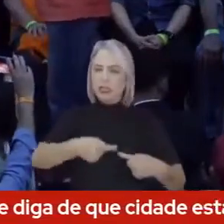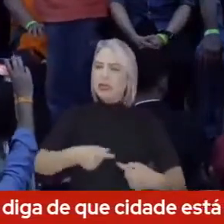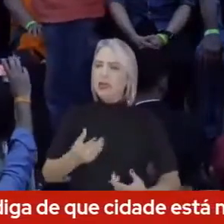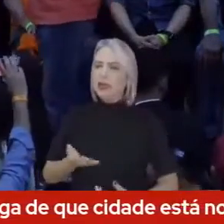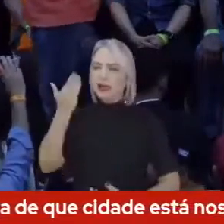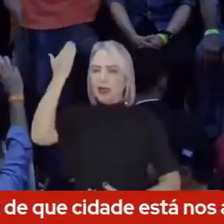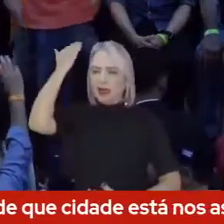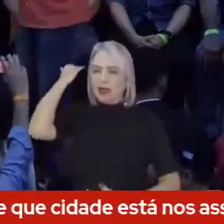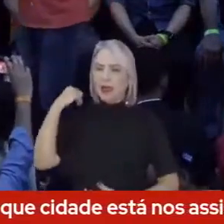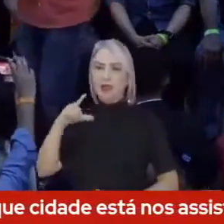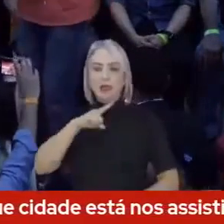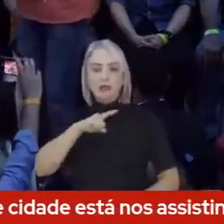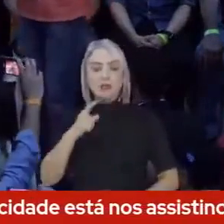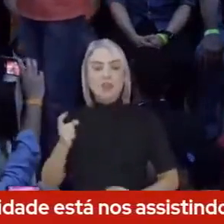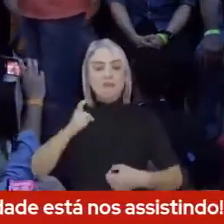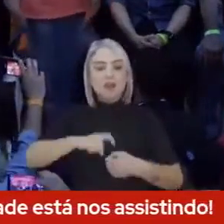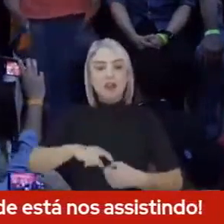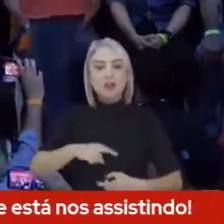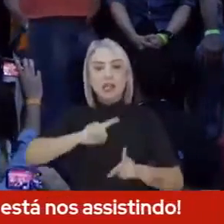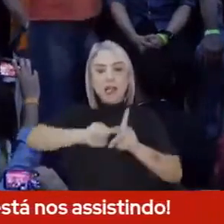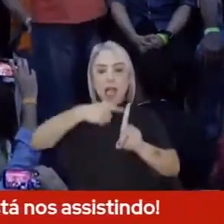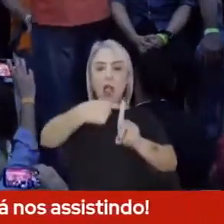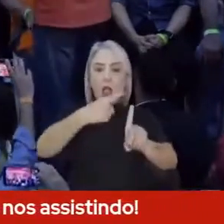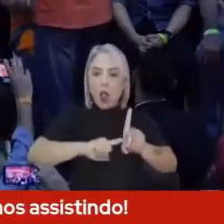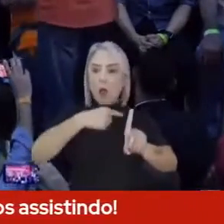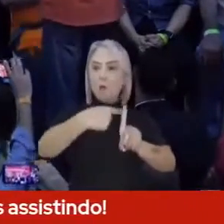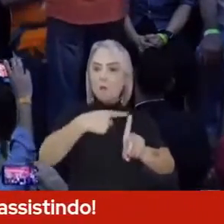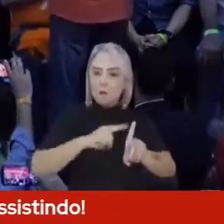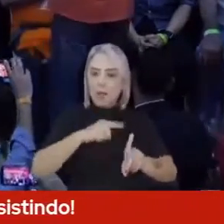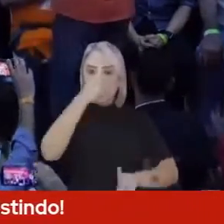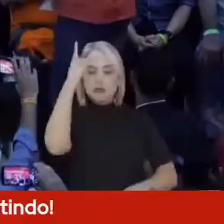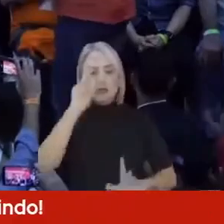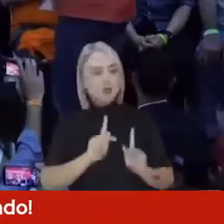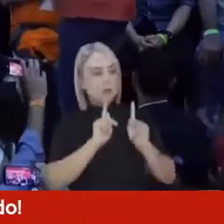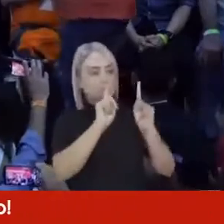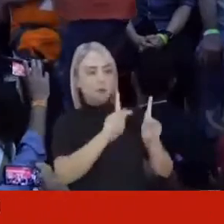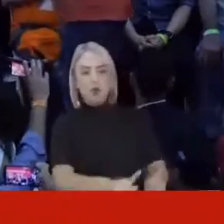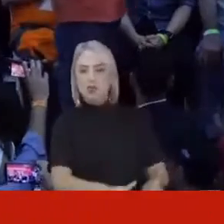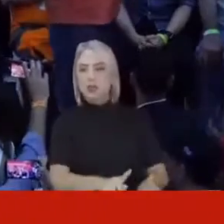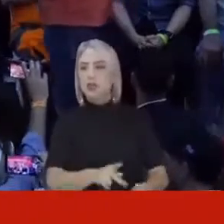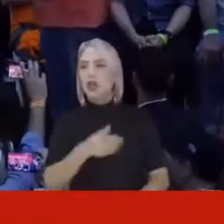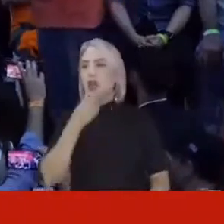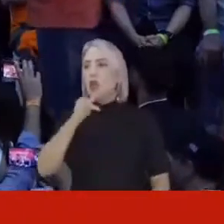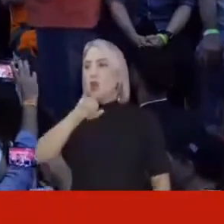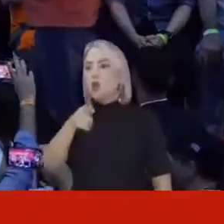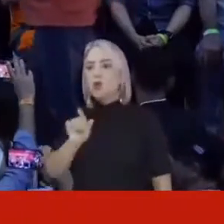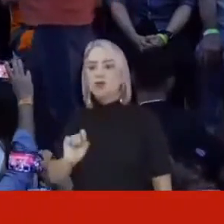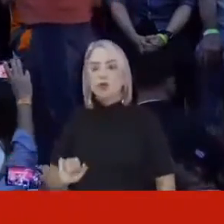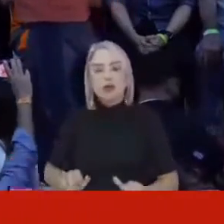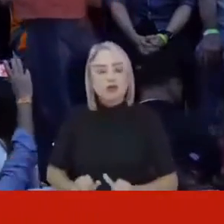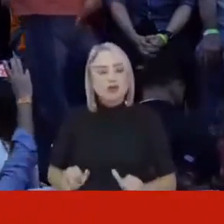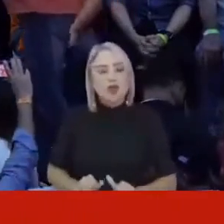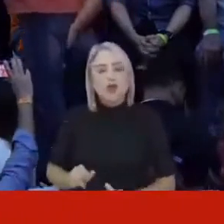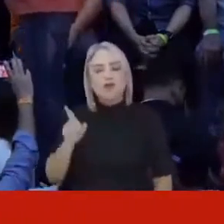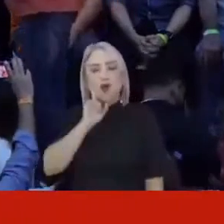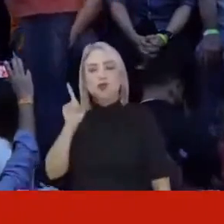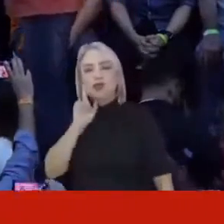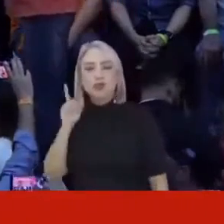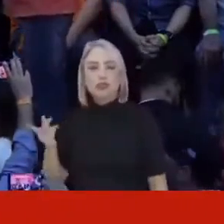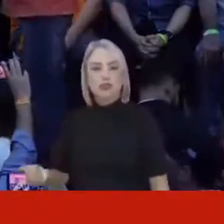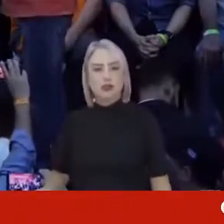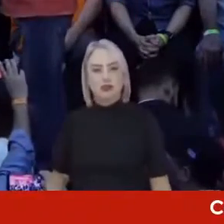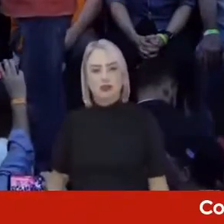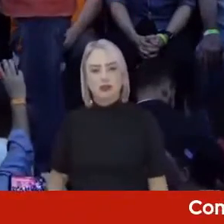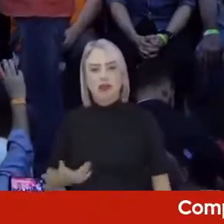precisamos voltar a ter reajuste, ter aumento para os aposentados. O João Fei não aguenta mais falar isso. Nós precisamos acabar